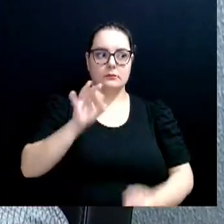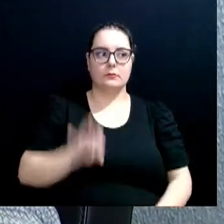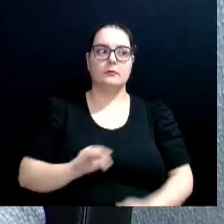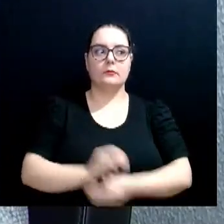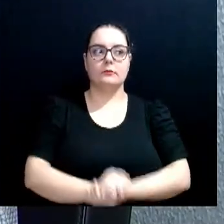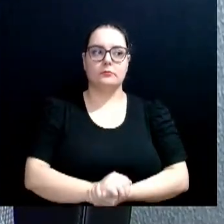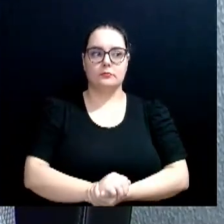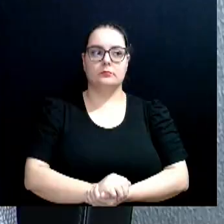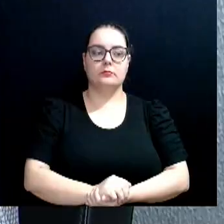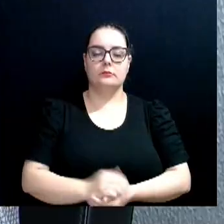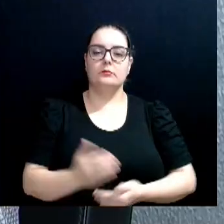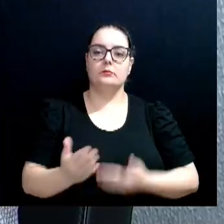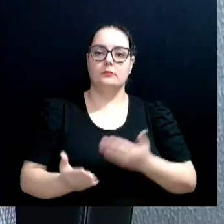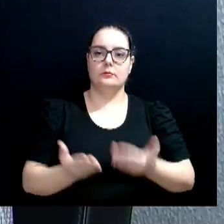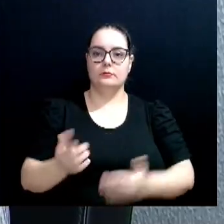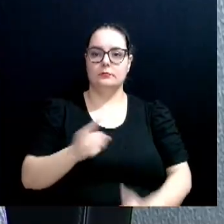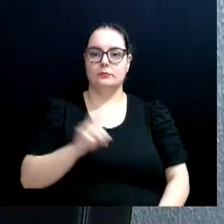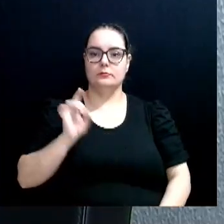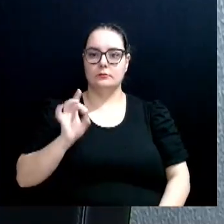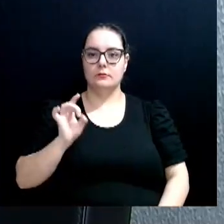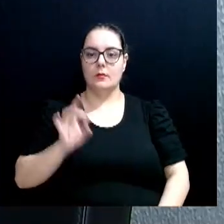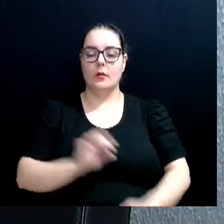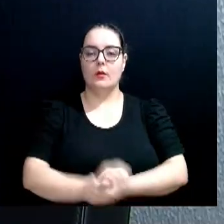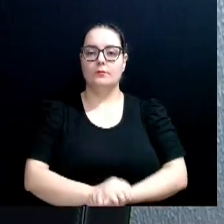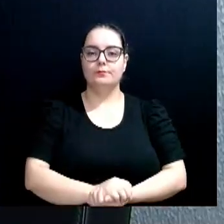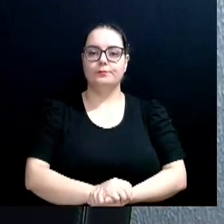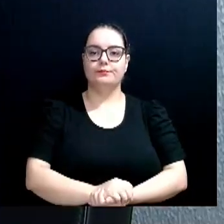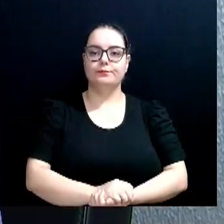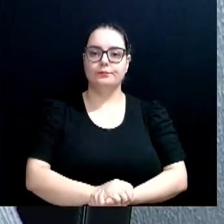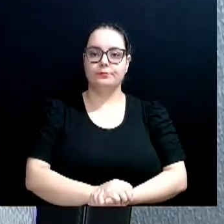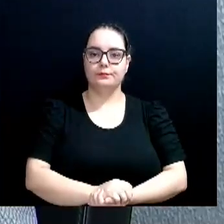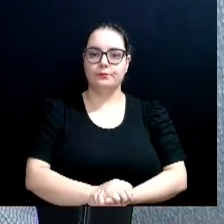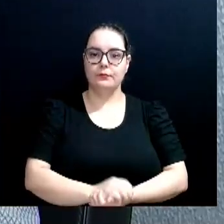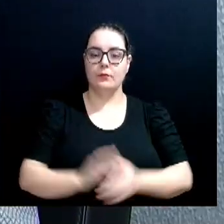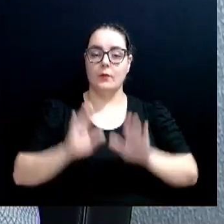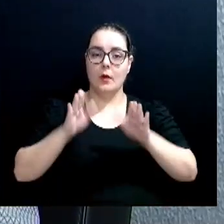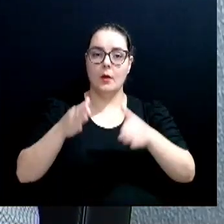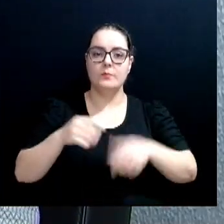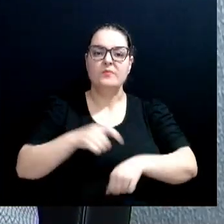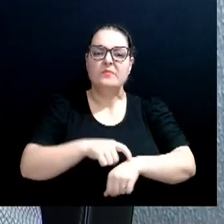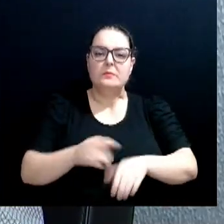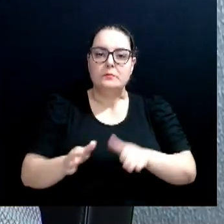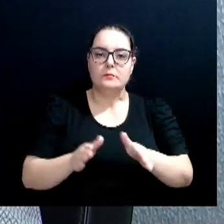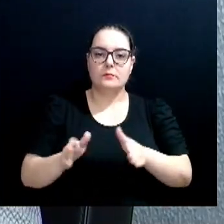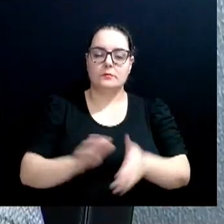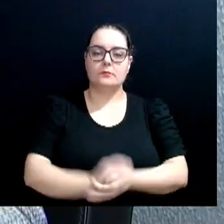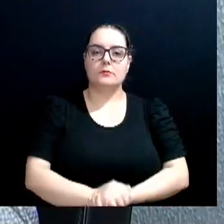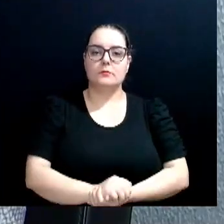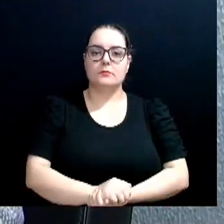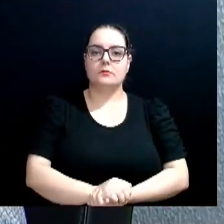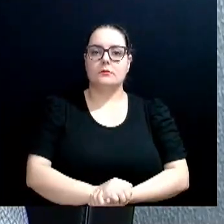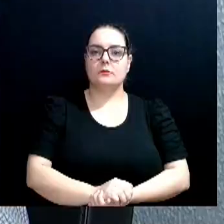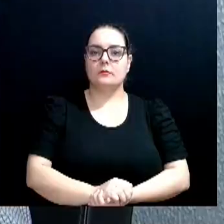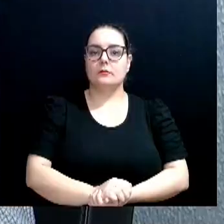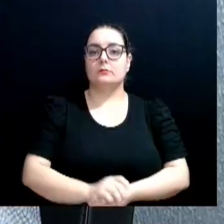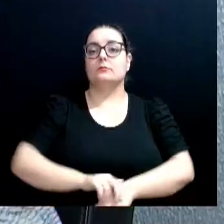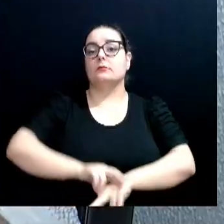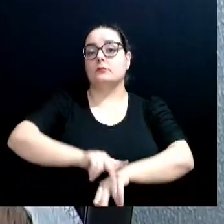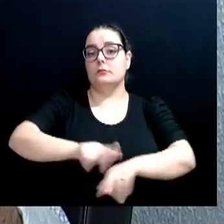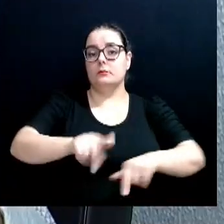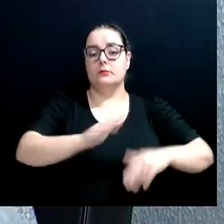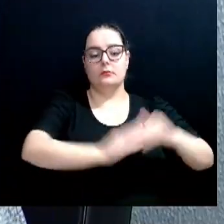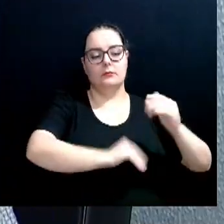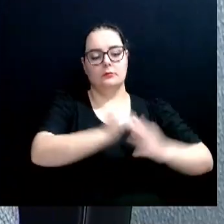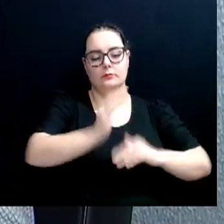ele não é só focado naquela situação da pessoa, mas ela é multiprofissional, também com